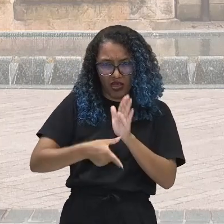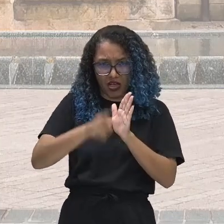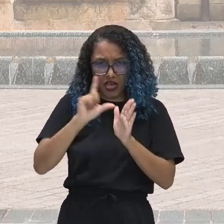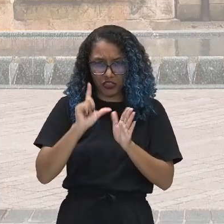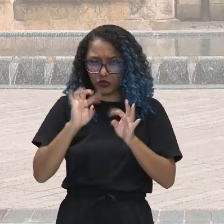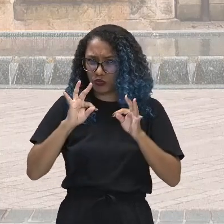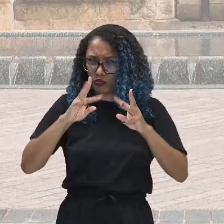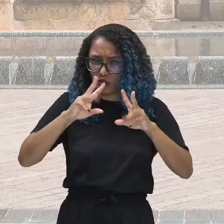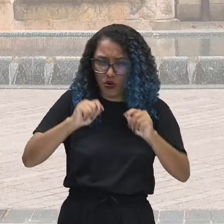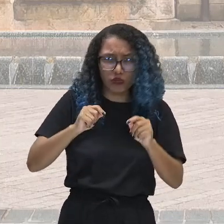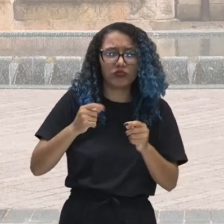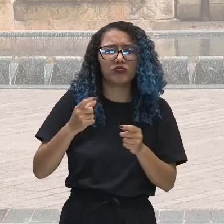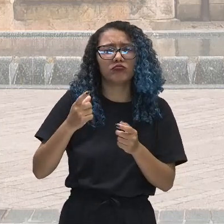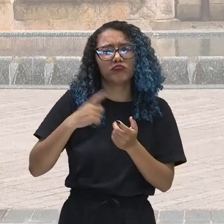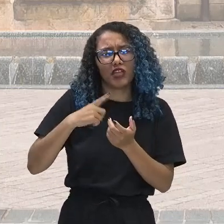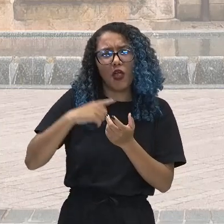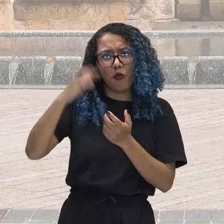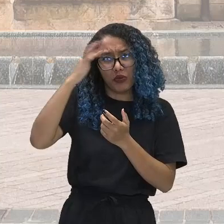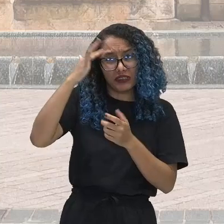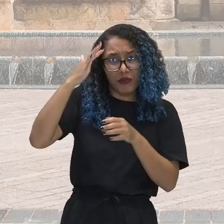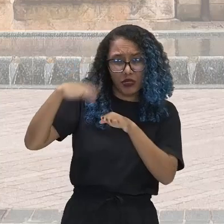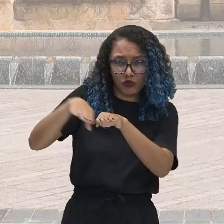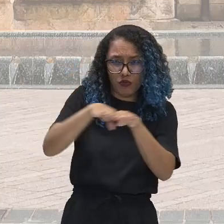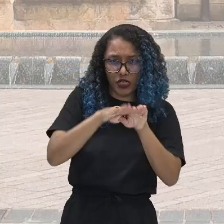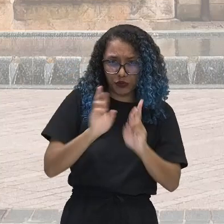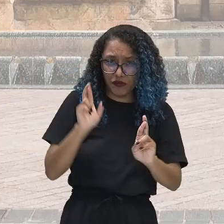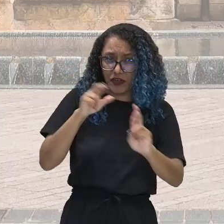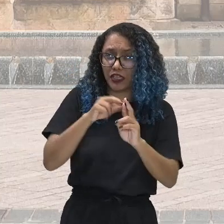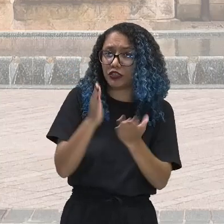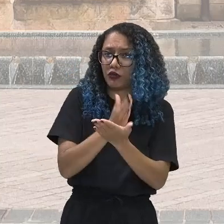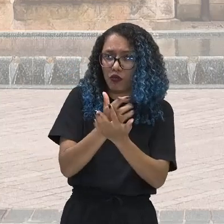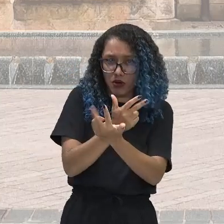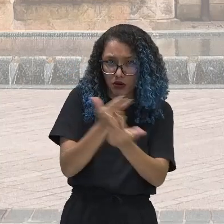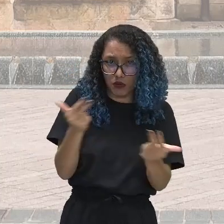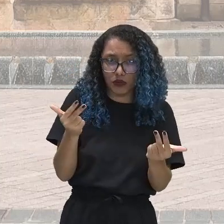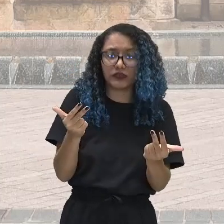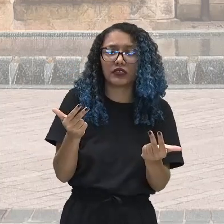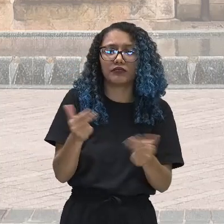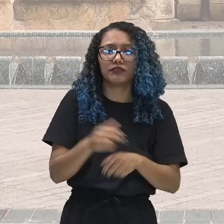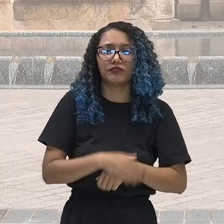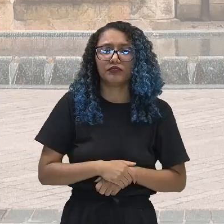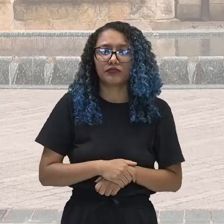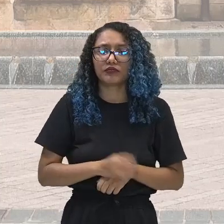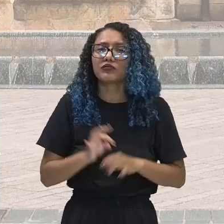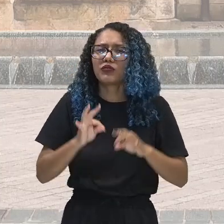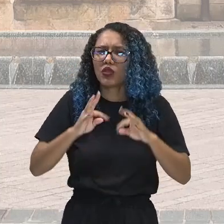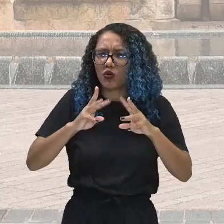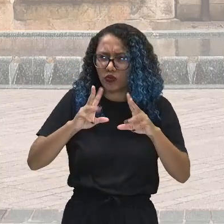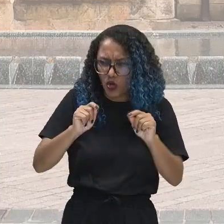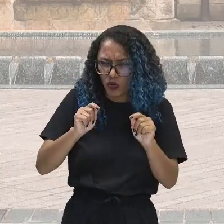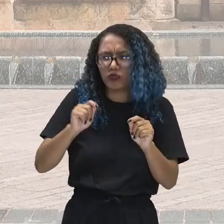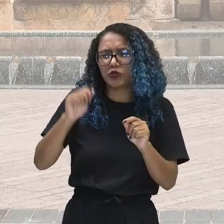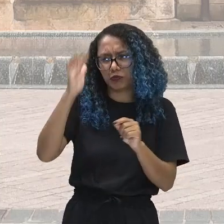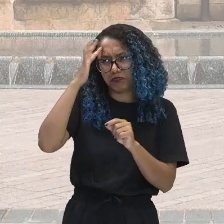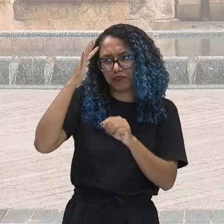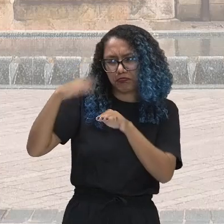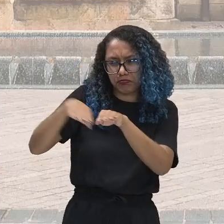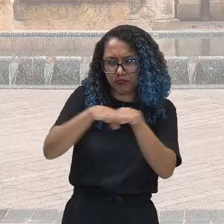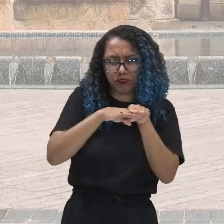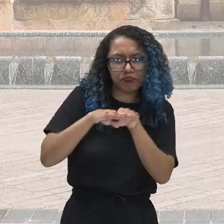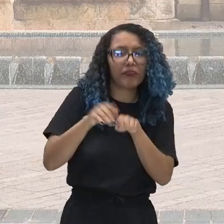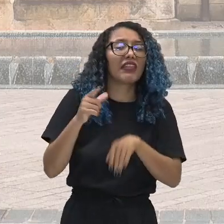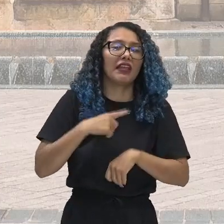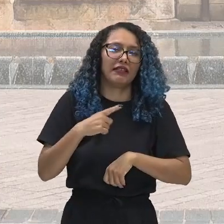de determinada coisa. Essa consciência, ela é comum a todos. Ele imagina da seguinte